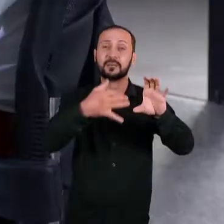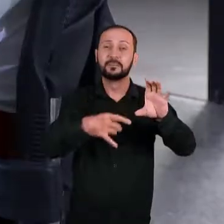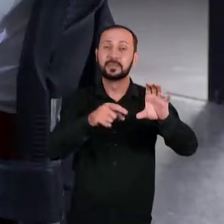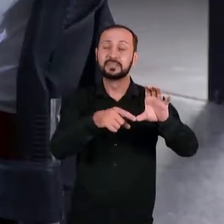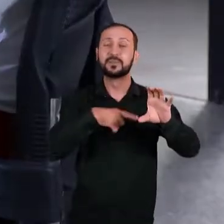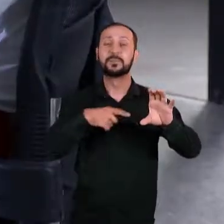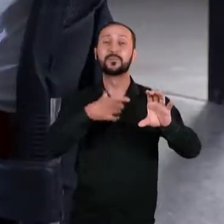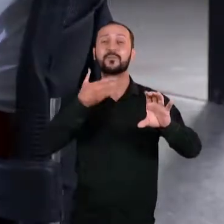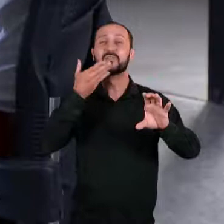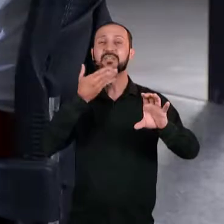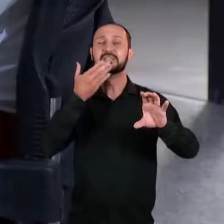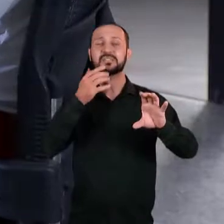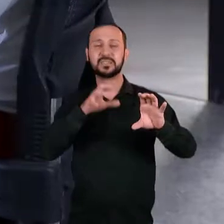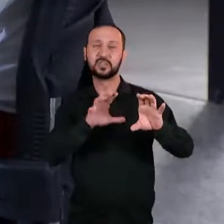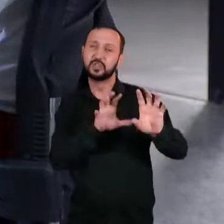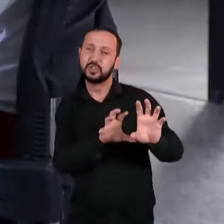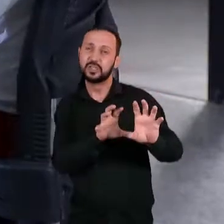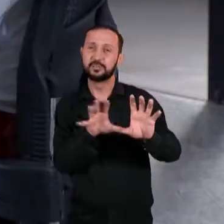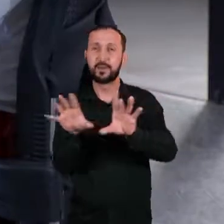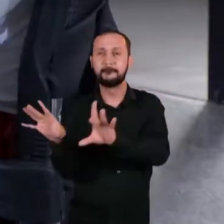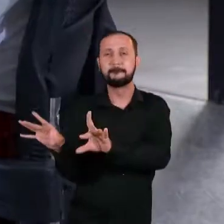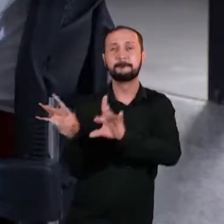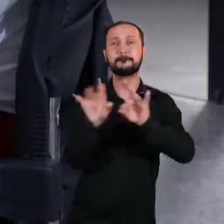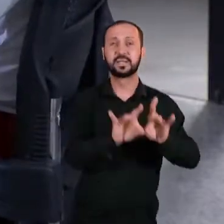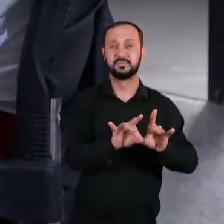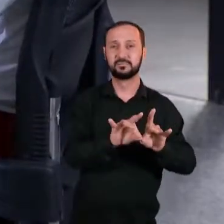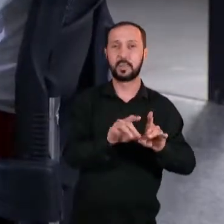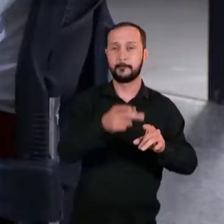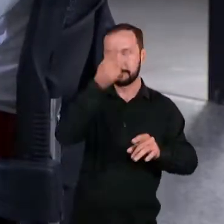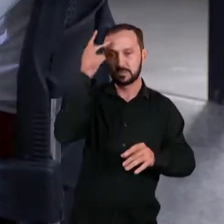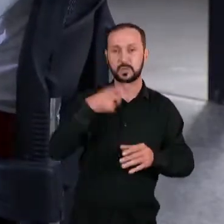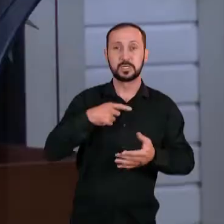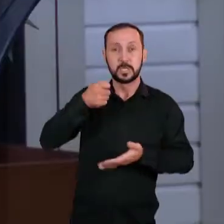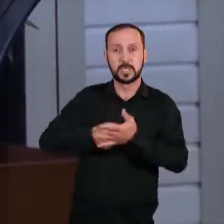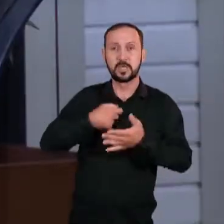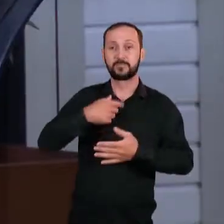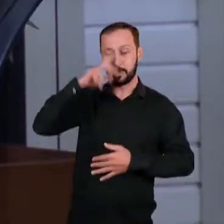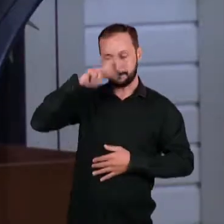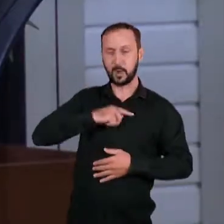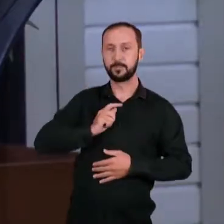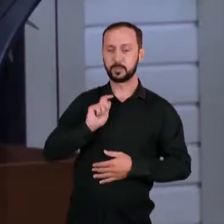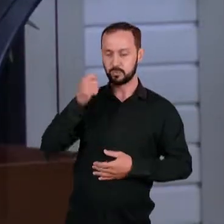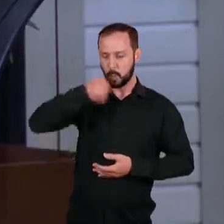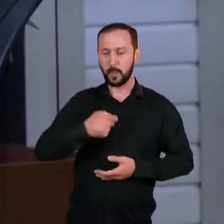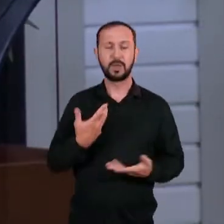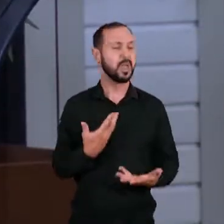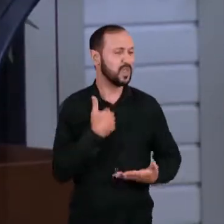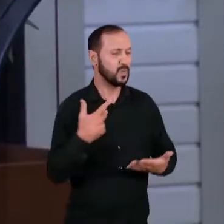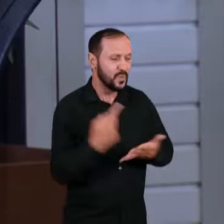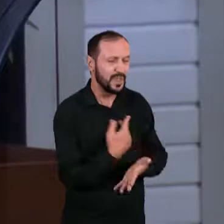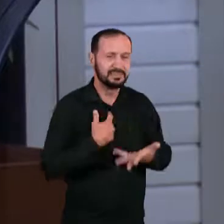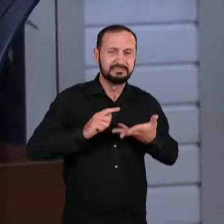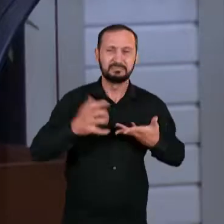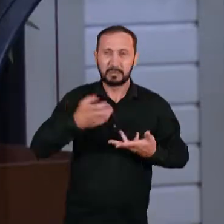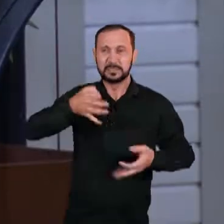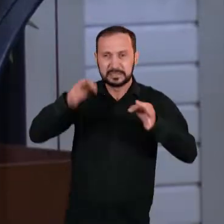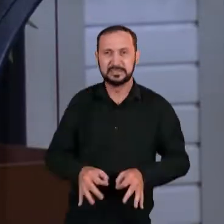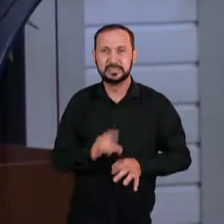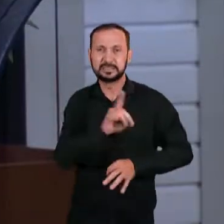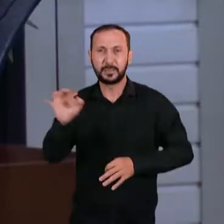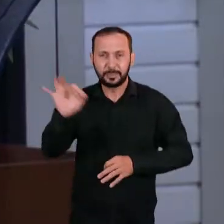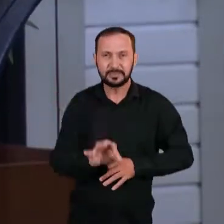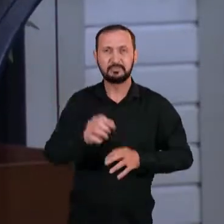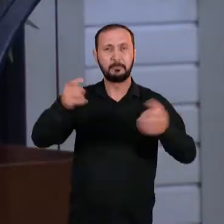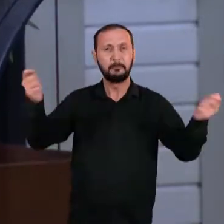estar desenvolvendo o quadro. São geralmente pessoas que cobram competência de si mesma. Então, que ela tem um componente de personalidade dela